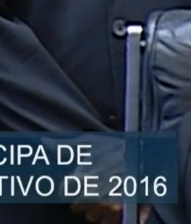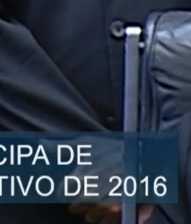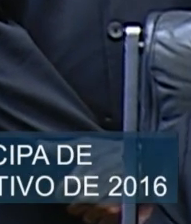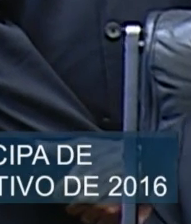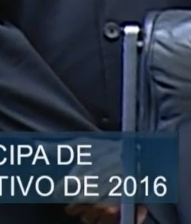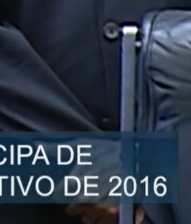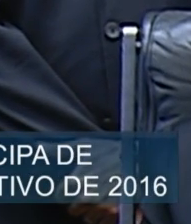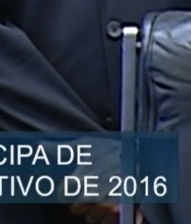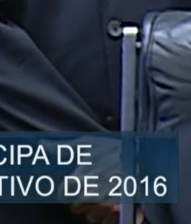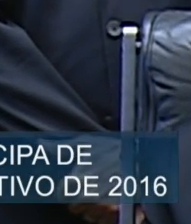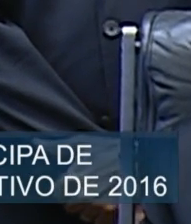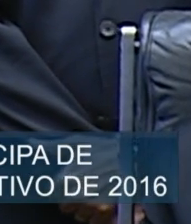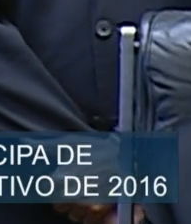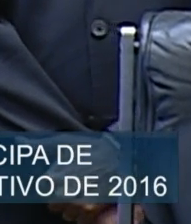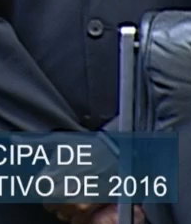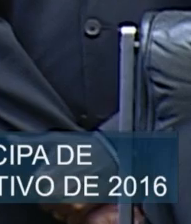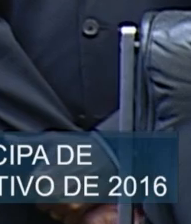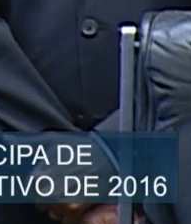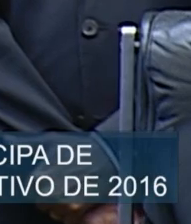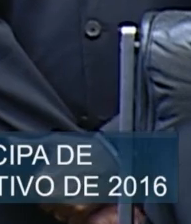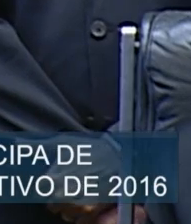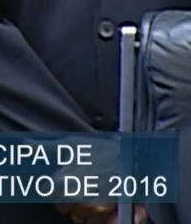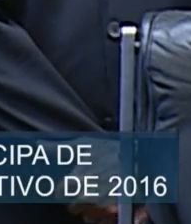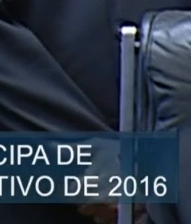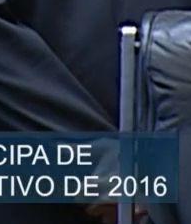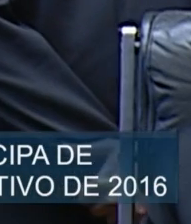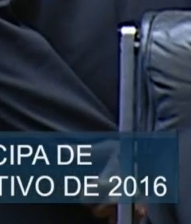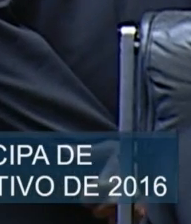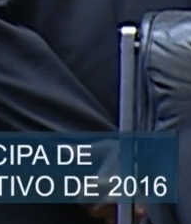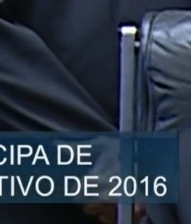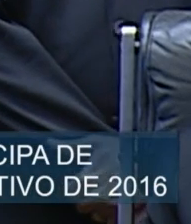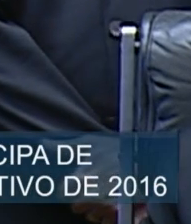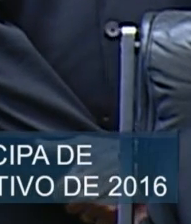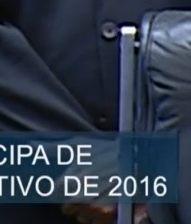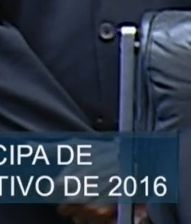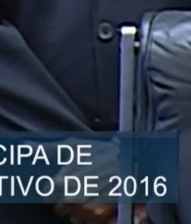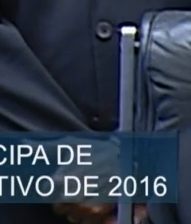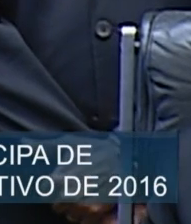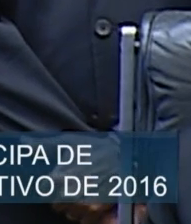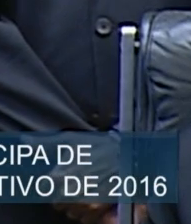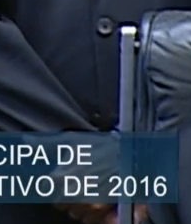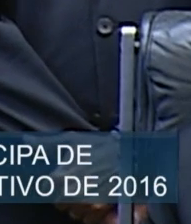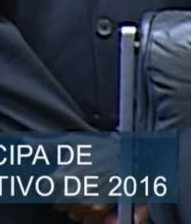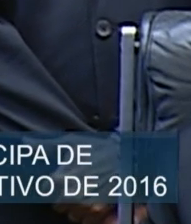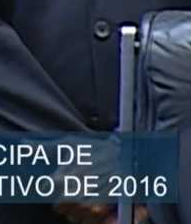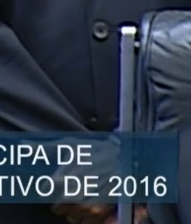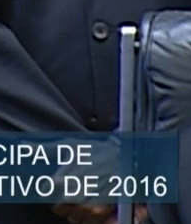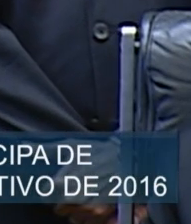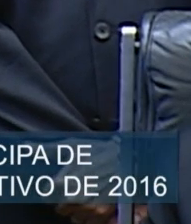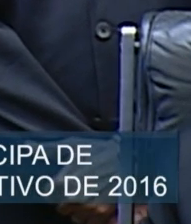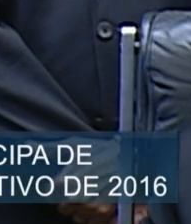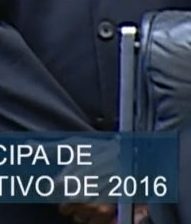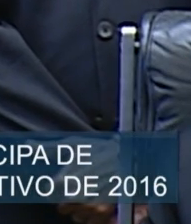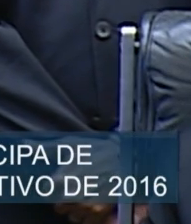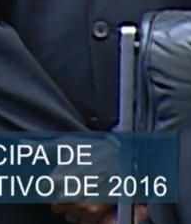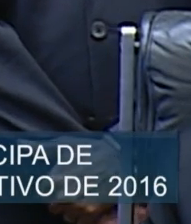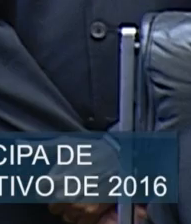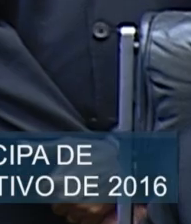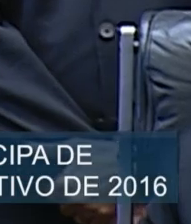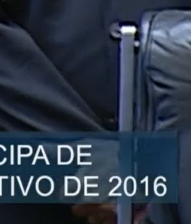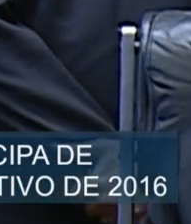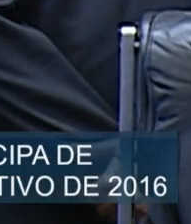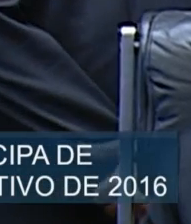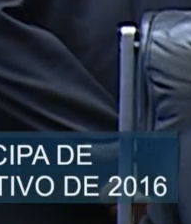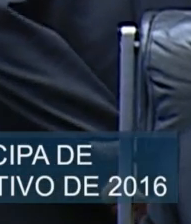para fazermos o Brasil alcançar patamares mais altos de justiça, solidariedade